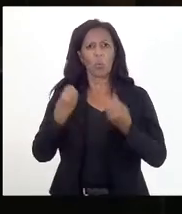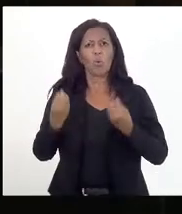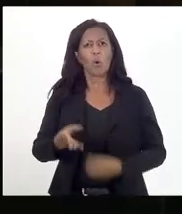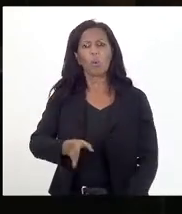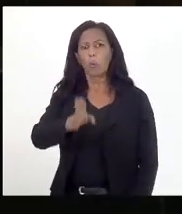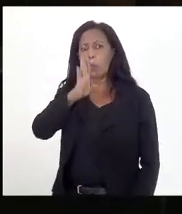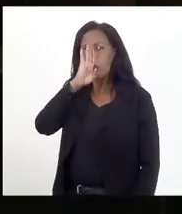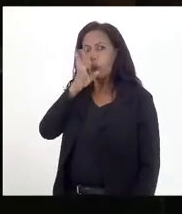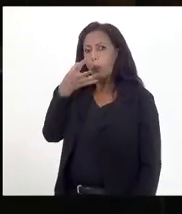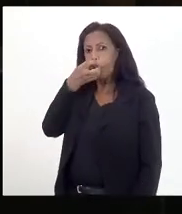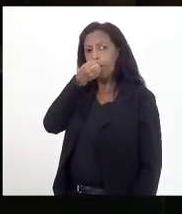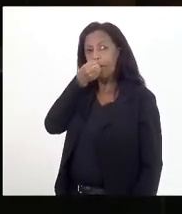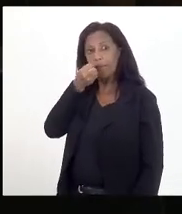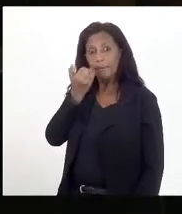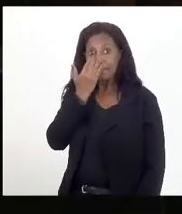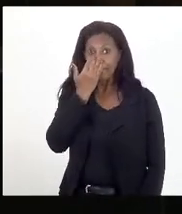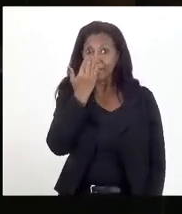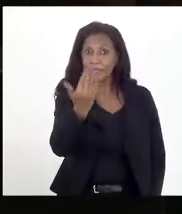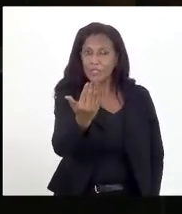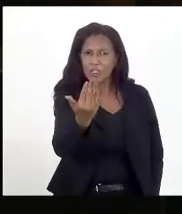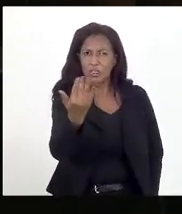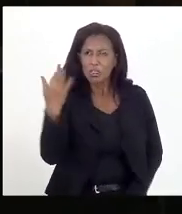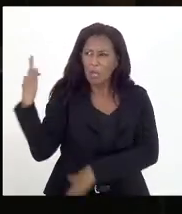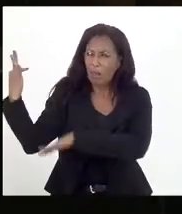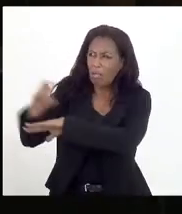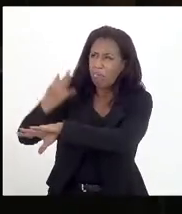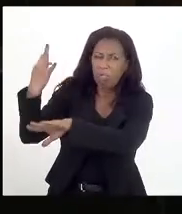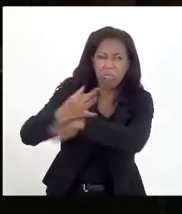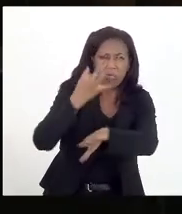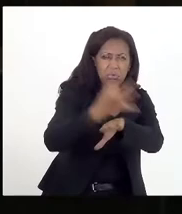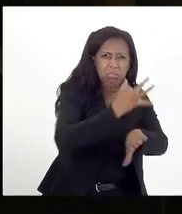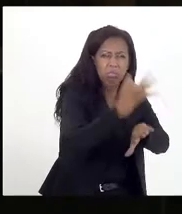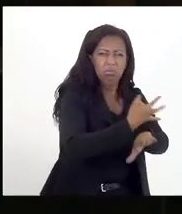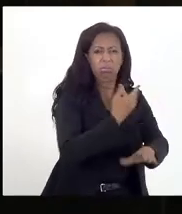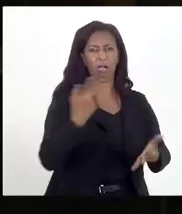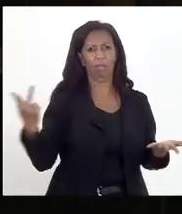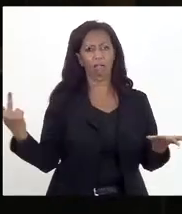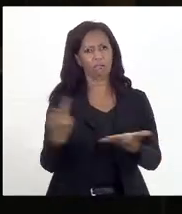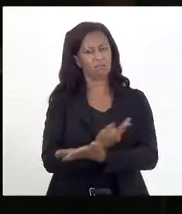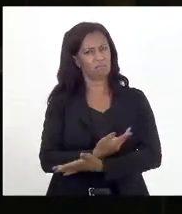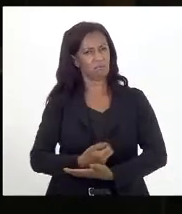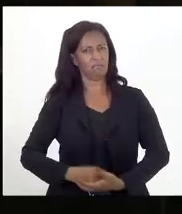omitir diante de uma barbaridade como essa